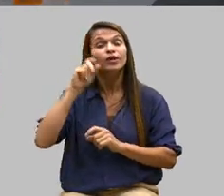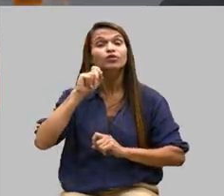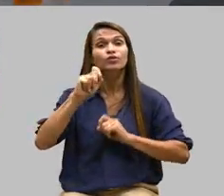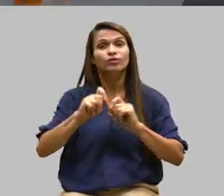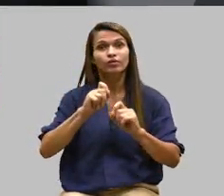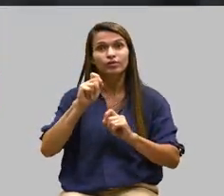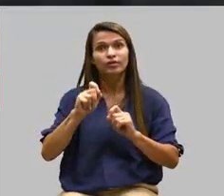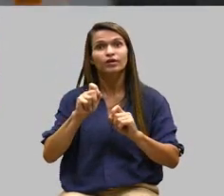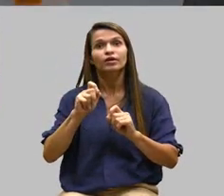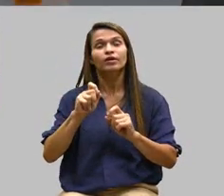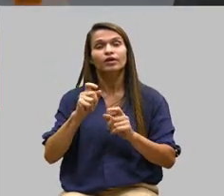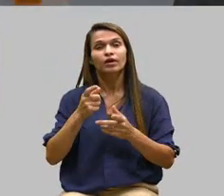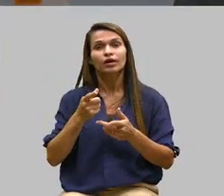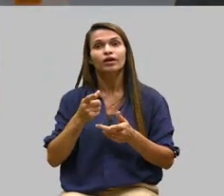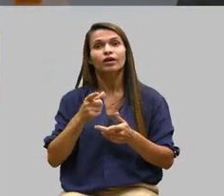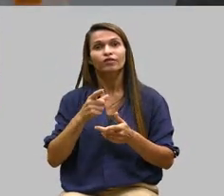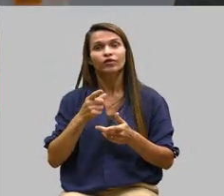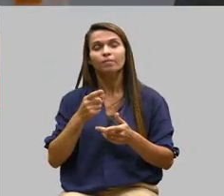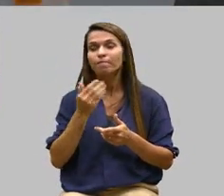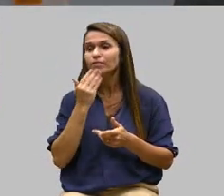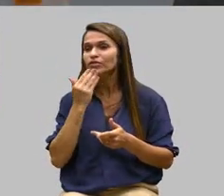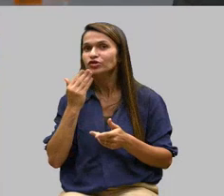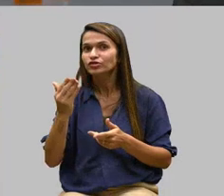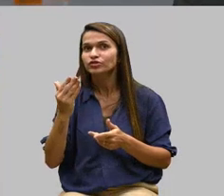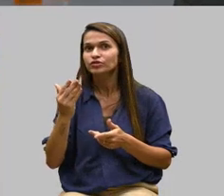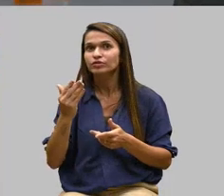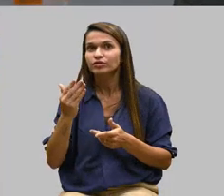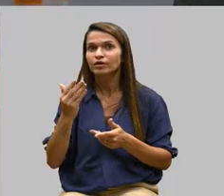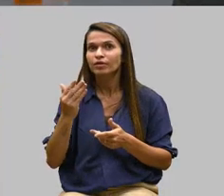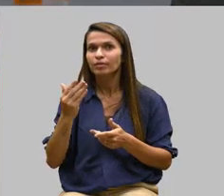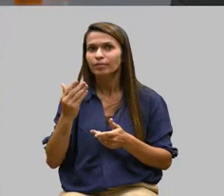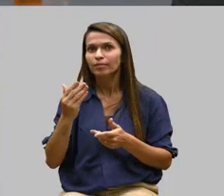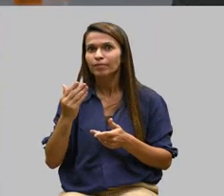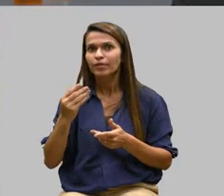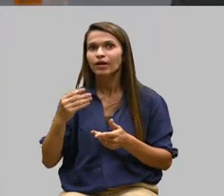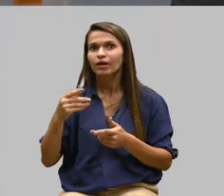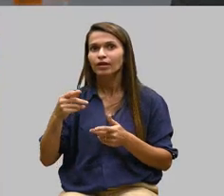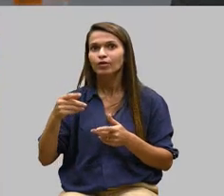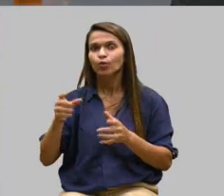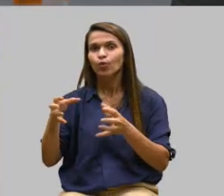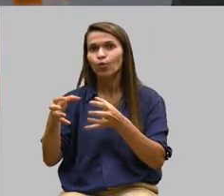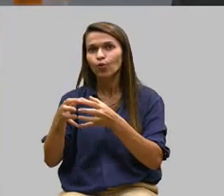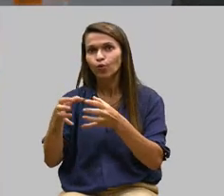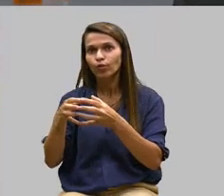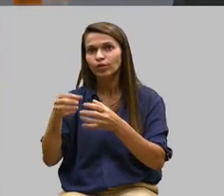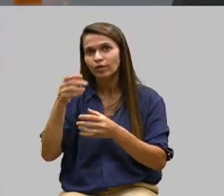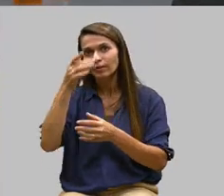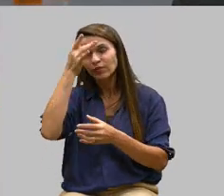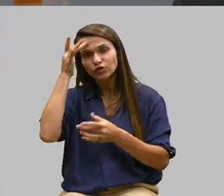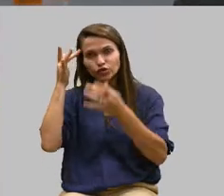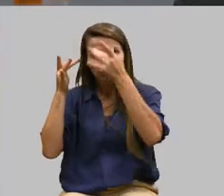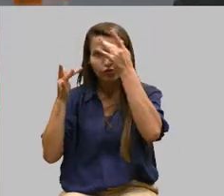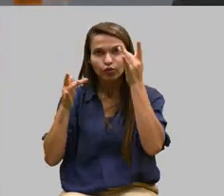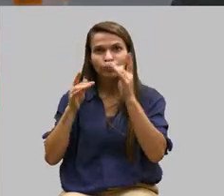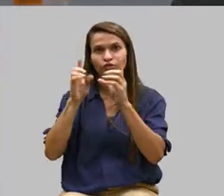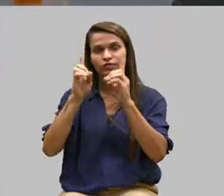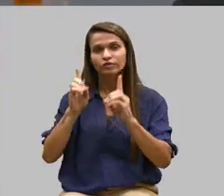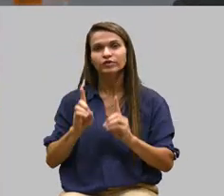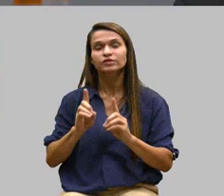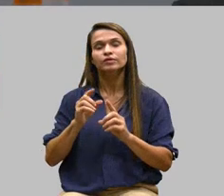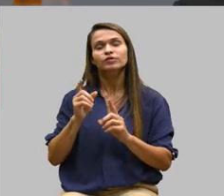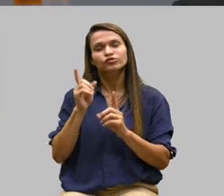lei de cotas ela foi solicitada pelo pela própria militância da pessoa sem se ver tudo da dificuldade realmente